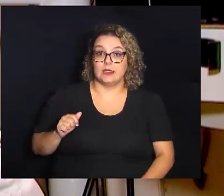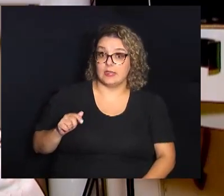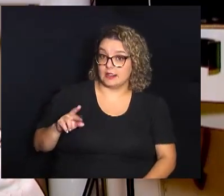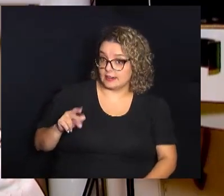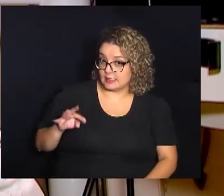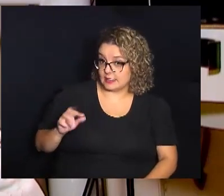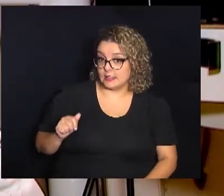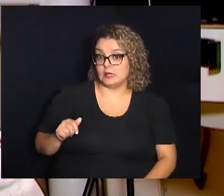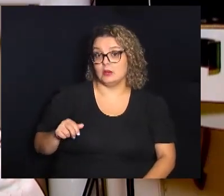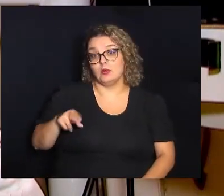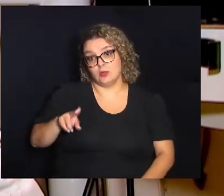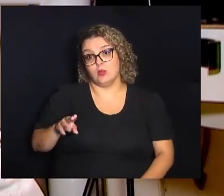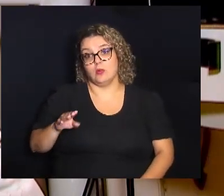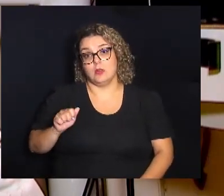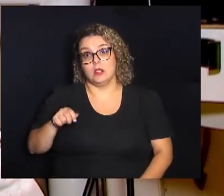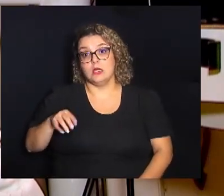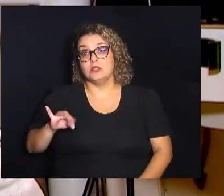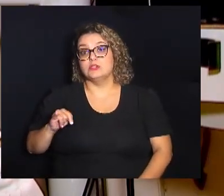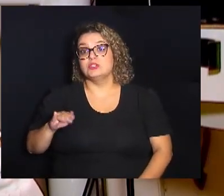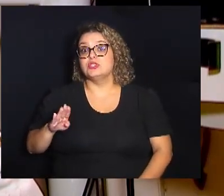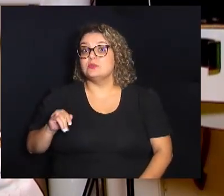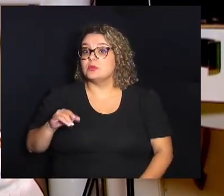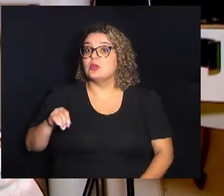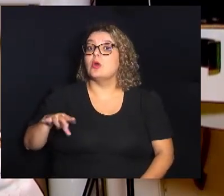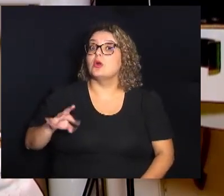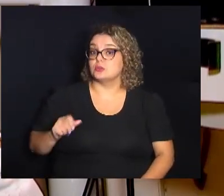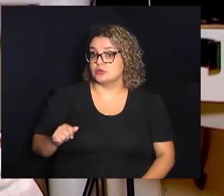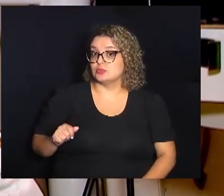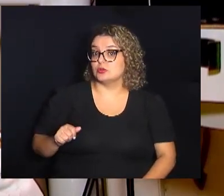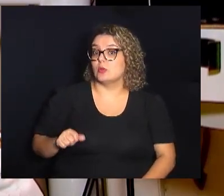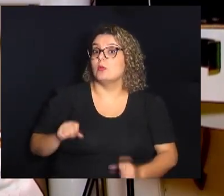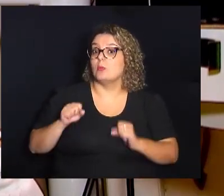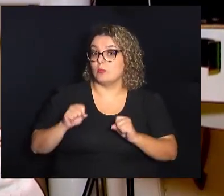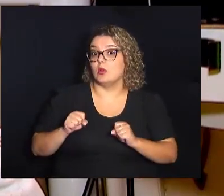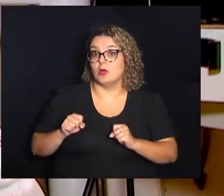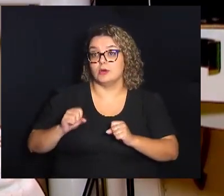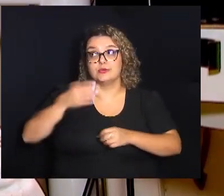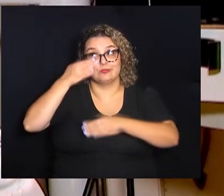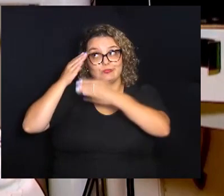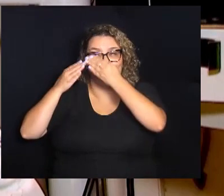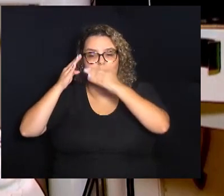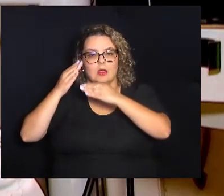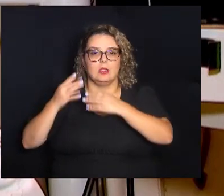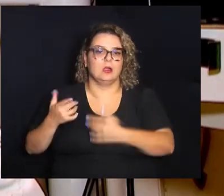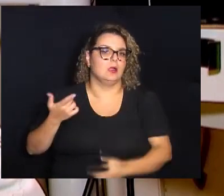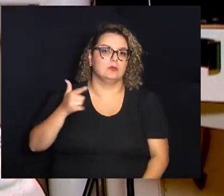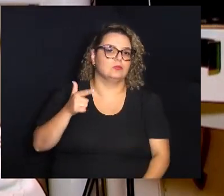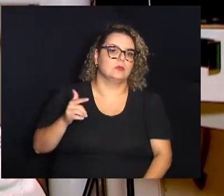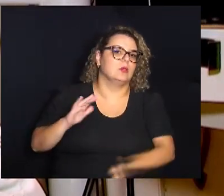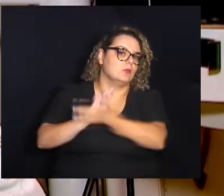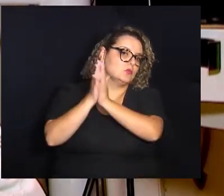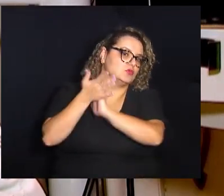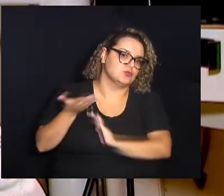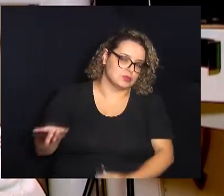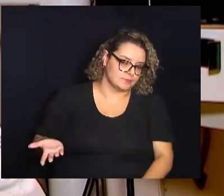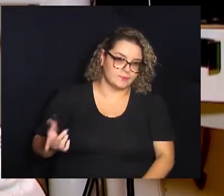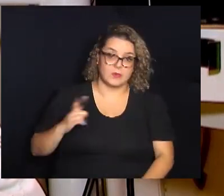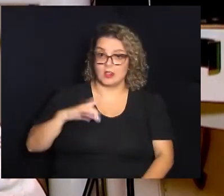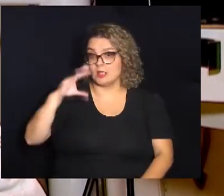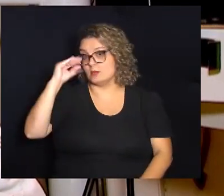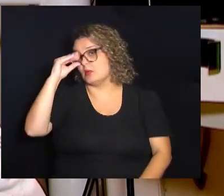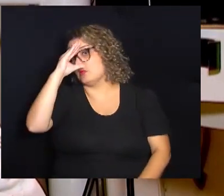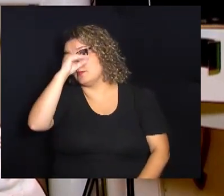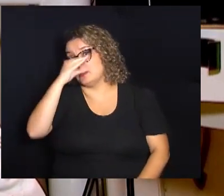de antibióticos não corretamente, pode levar a resistência bacteriana. Nós temos colírios que